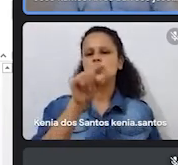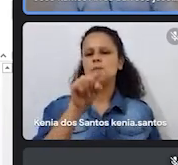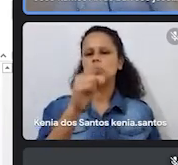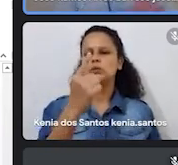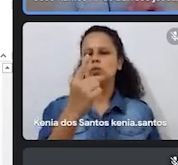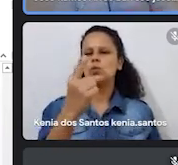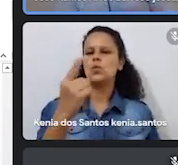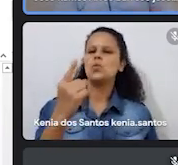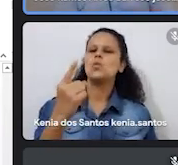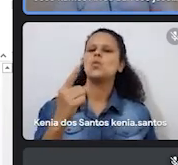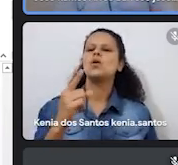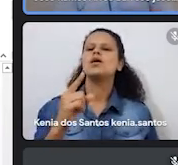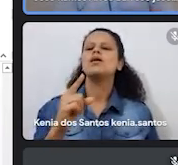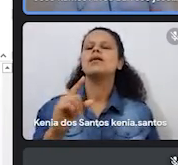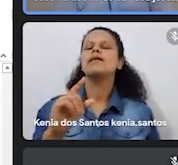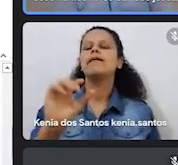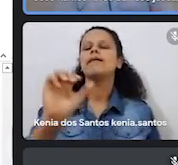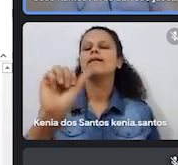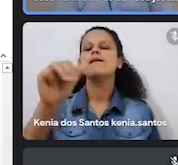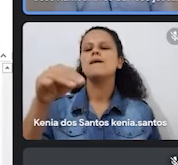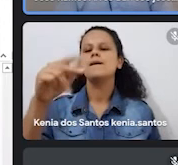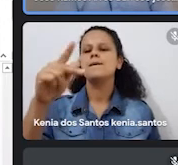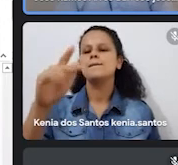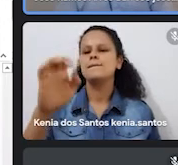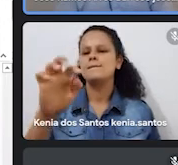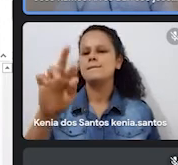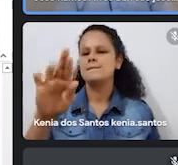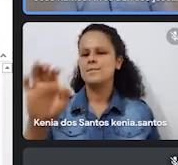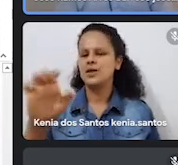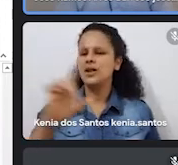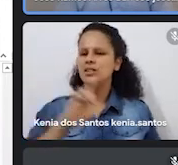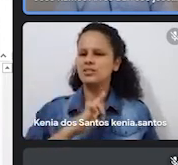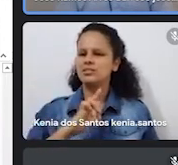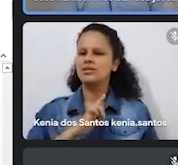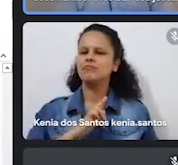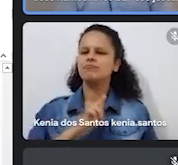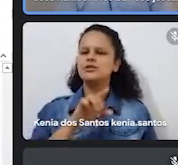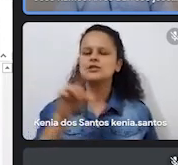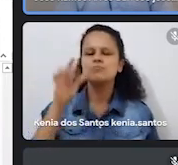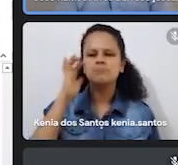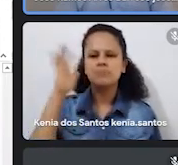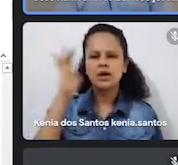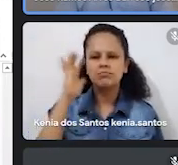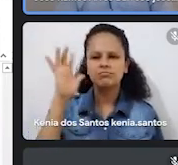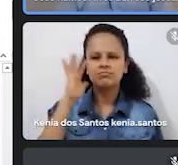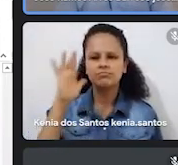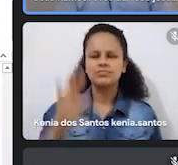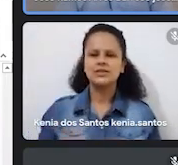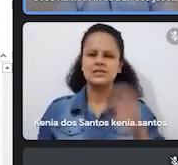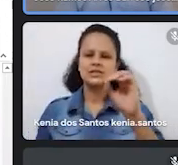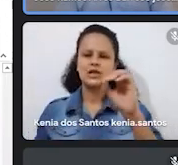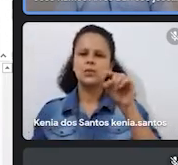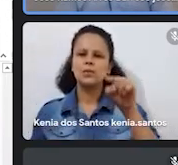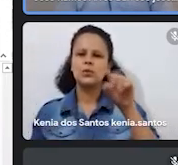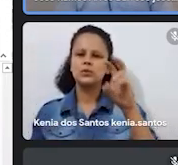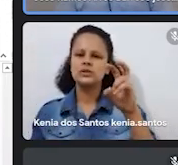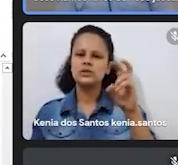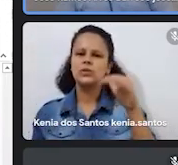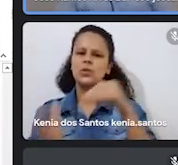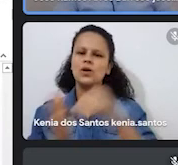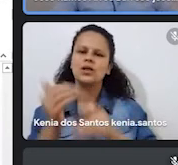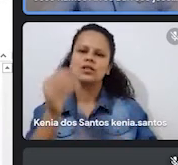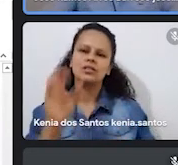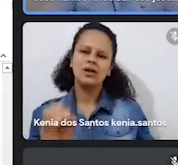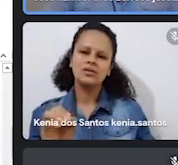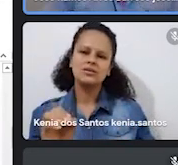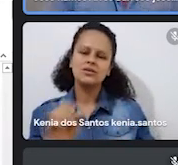0,5 miliampere. Então, você vai ter uma leve percepção. 0,5 a 10. Você vai